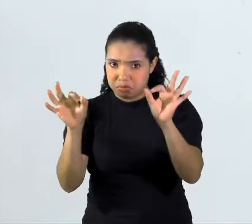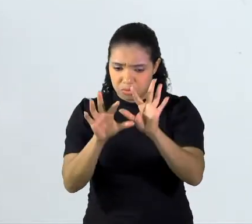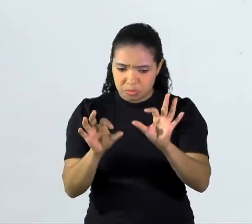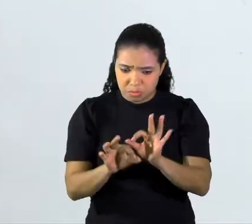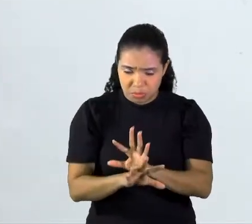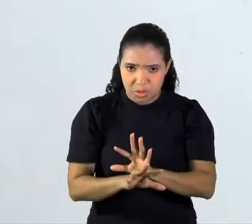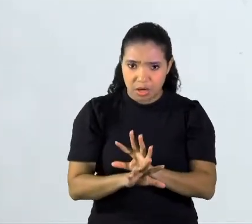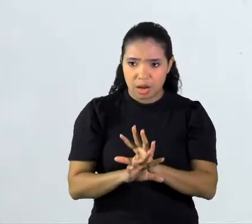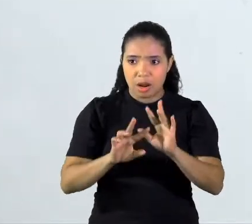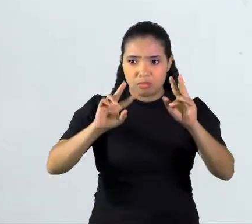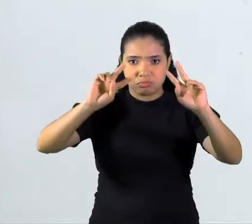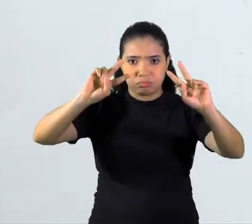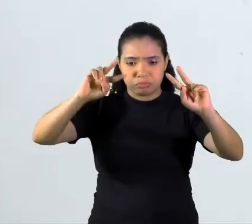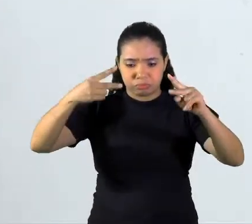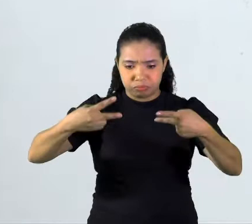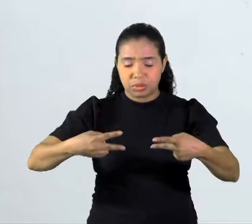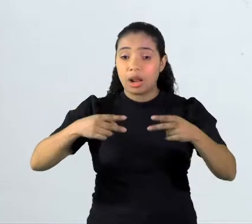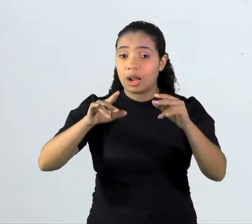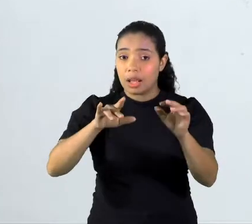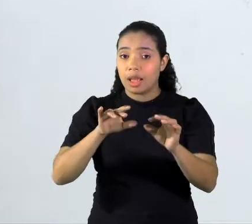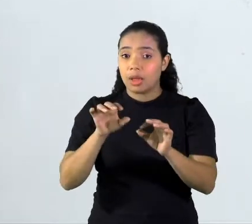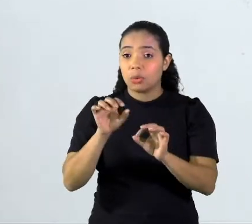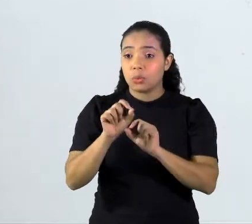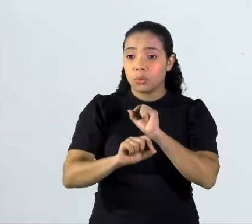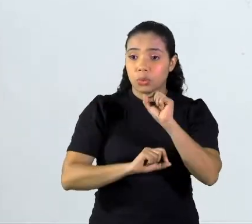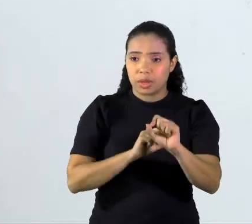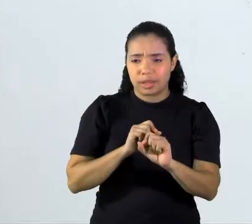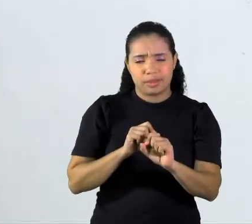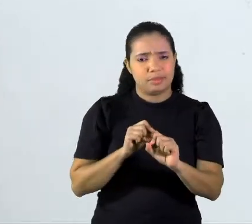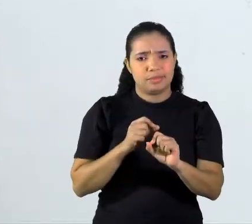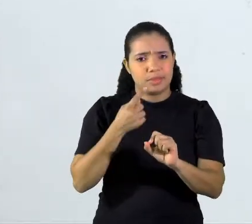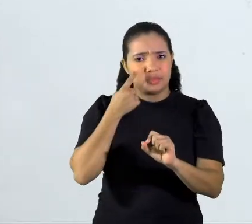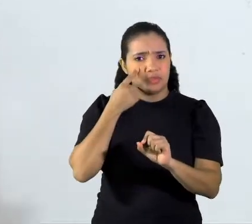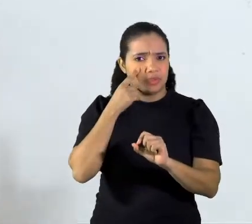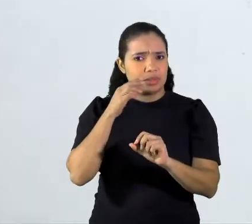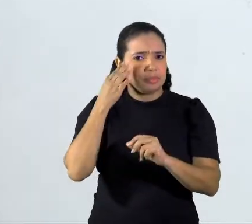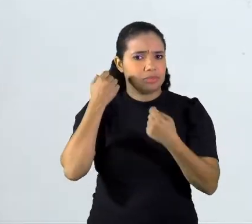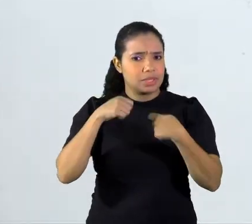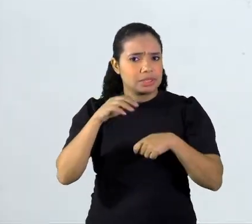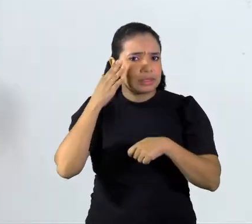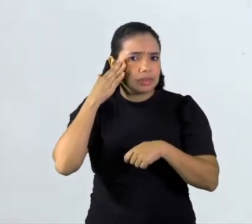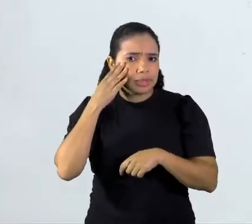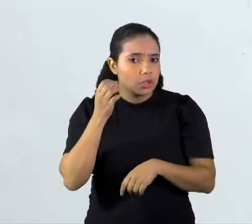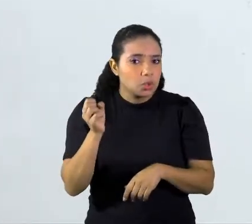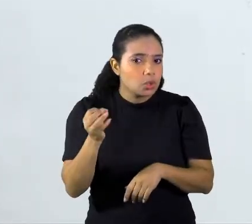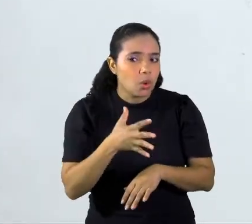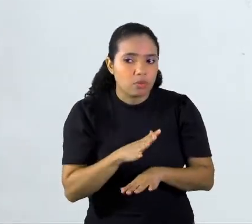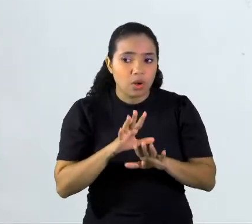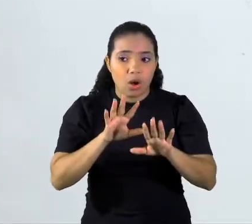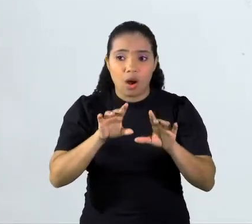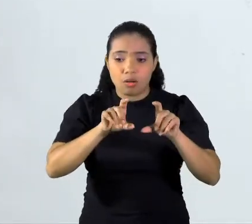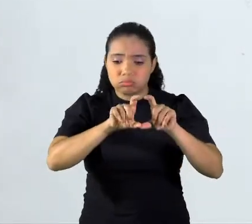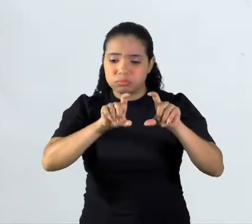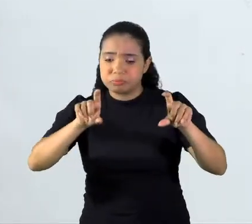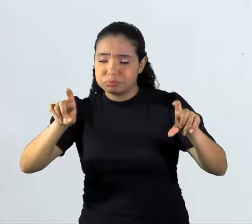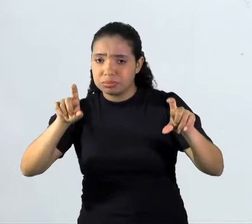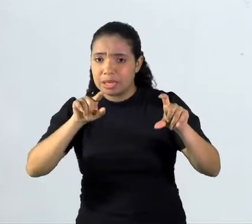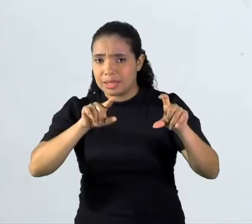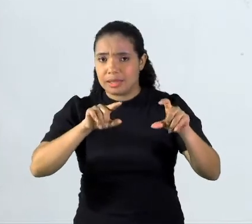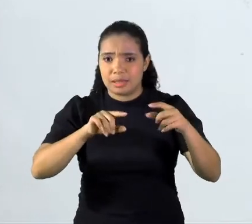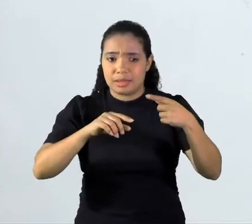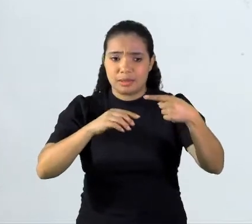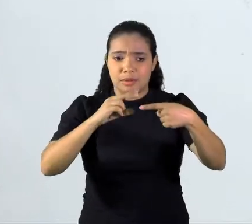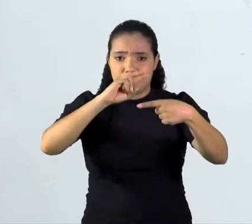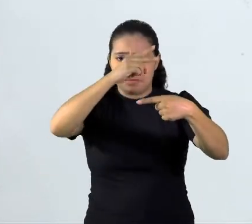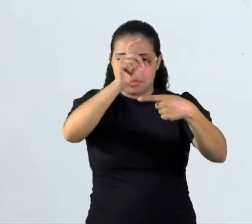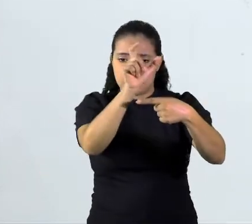Tales. Aquilo é o novo. É a única coisa que você precisa saber nova. Daqui para frente,